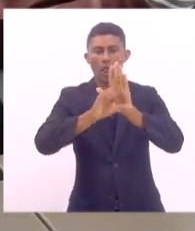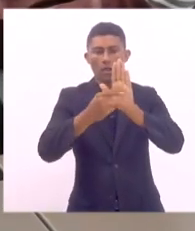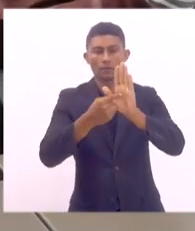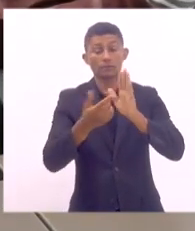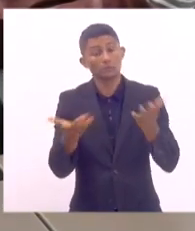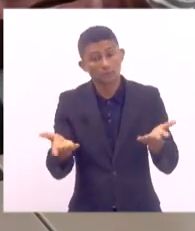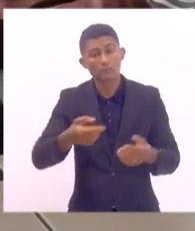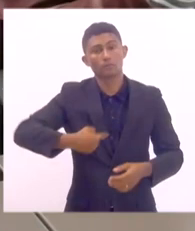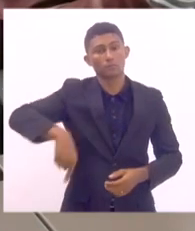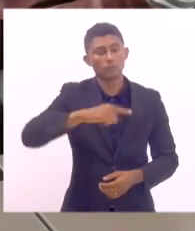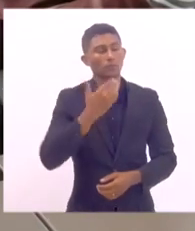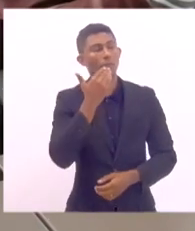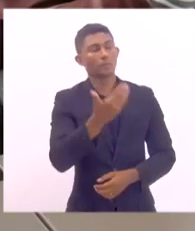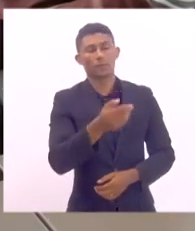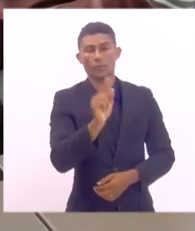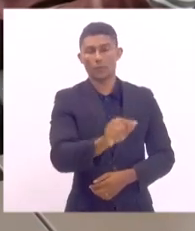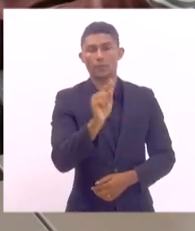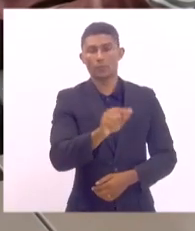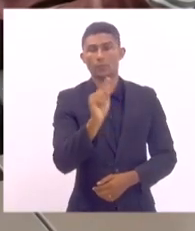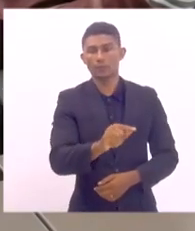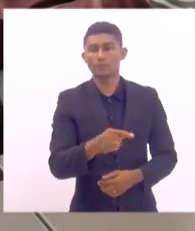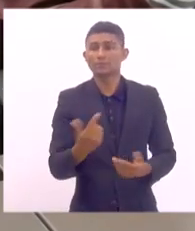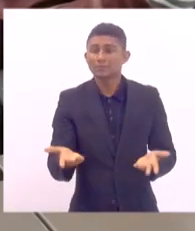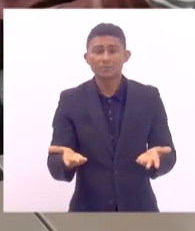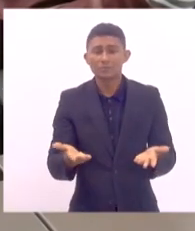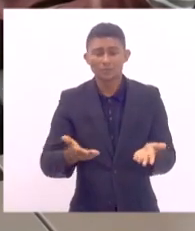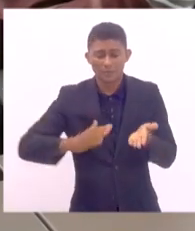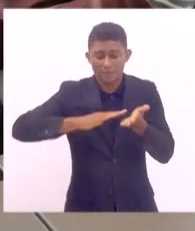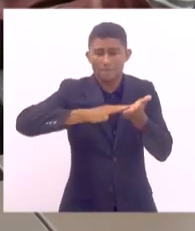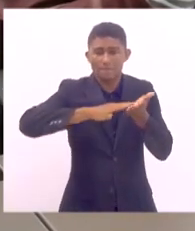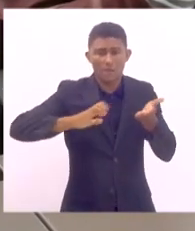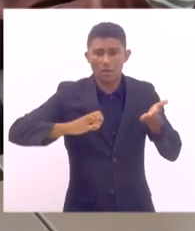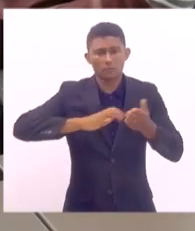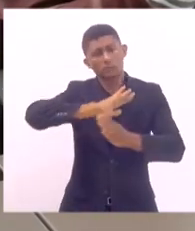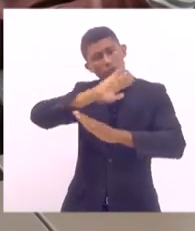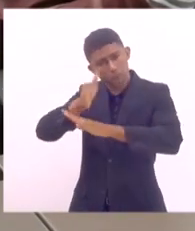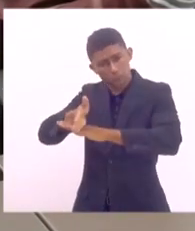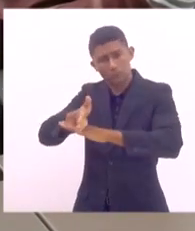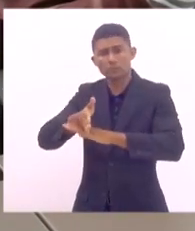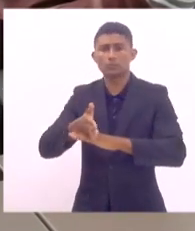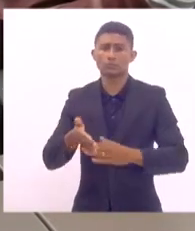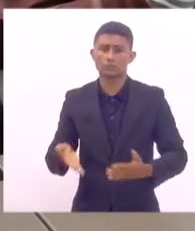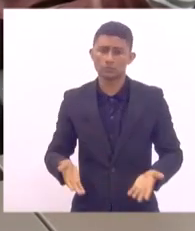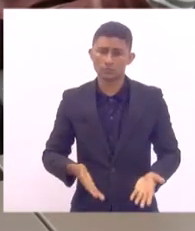solicitando é que se derrube o veto. Até porque tem aí